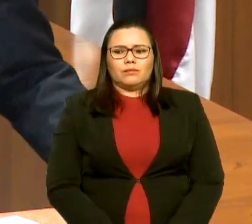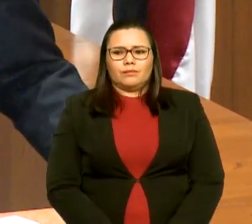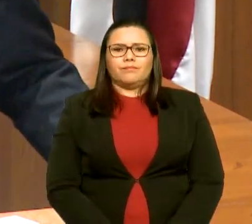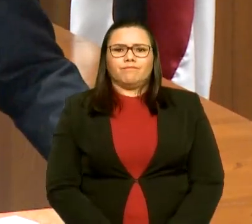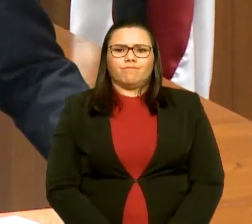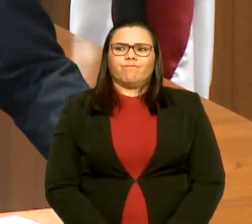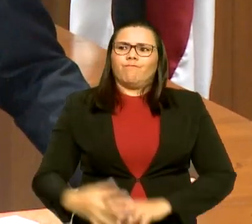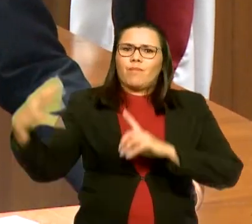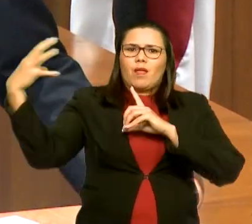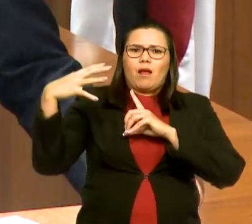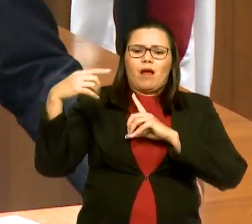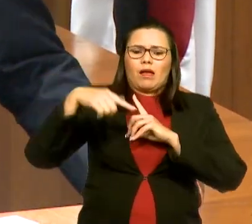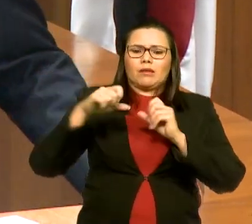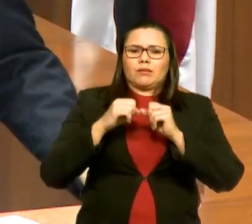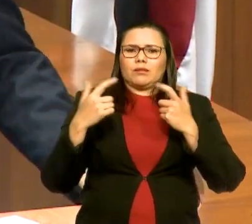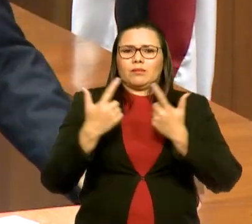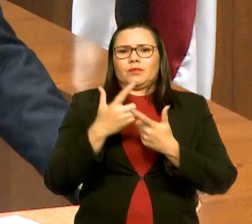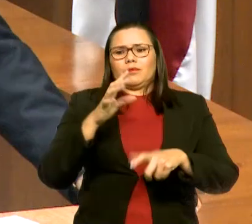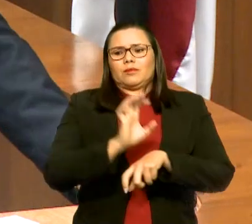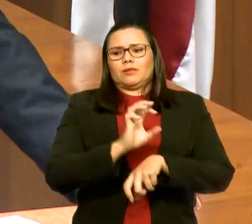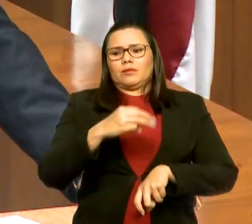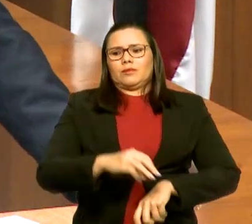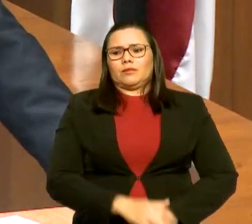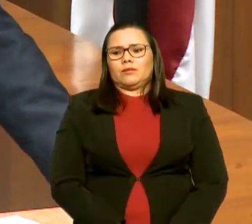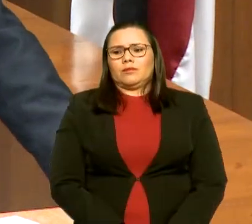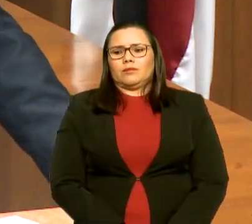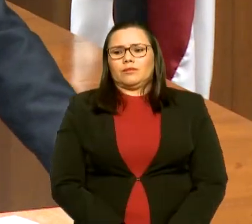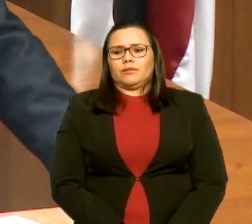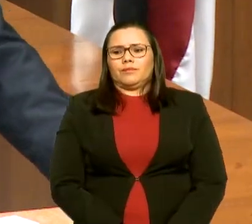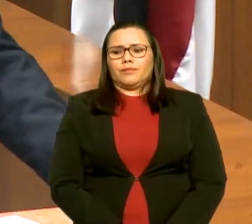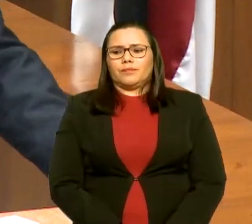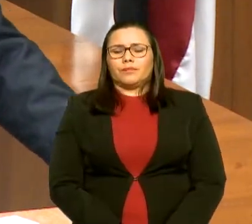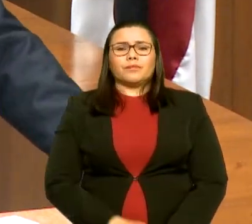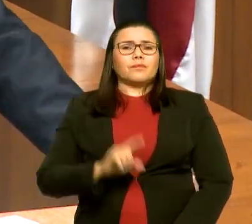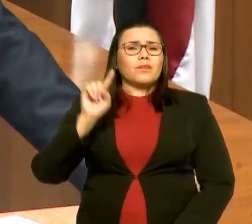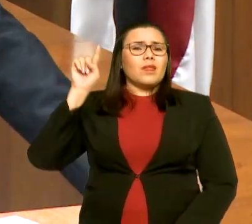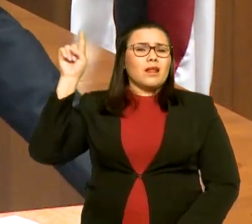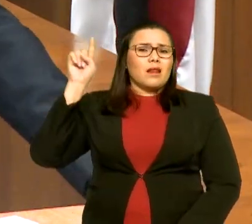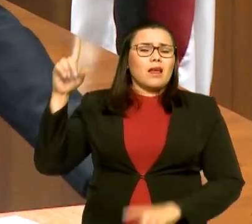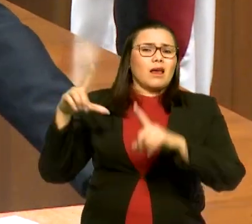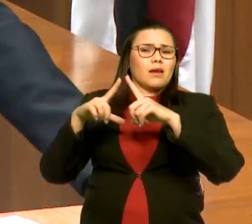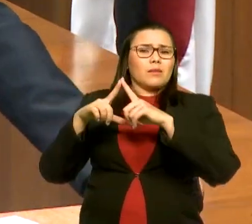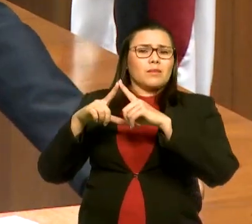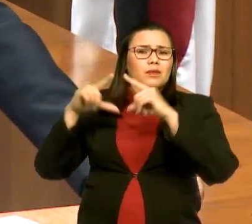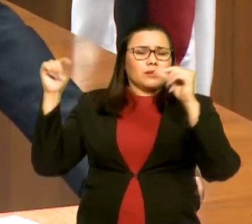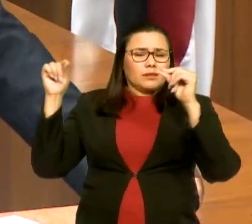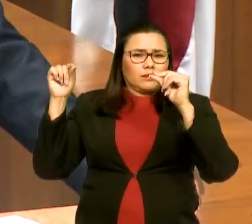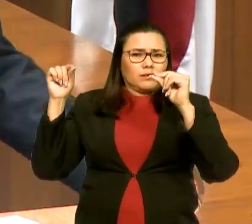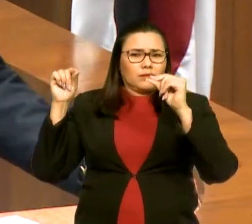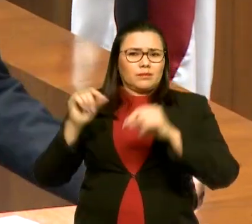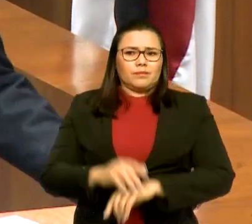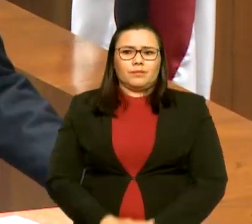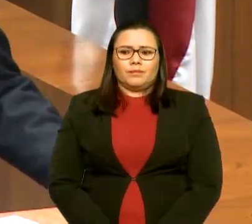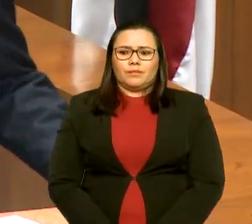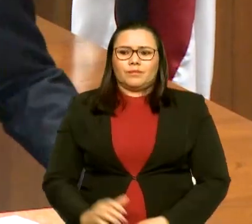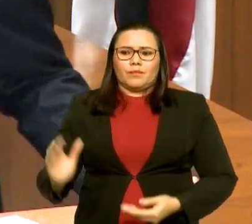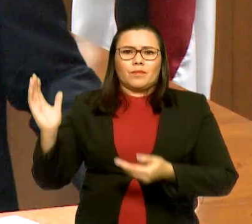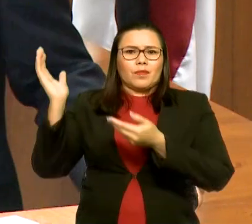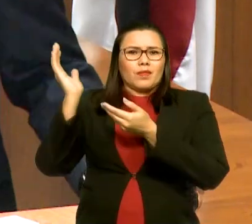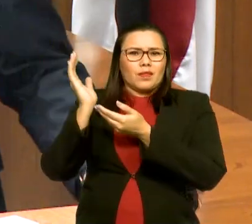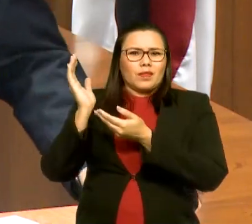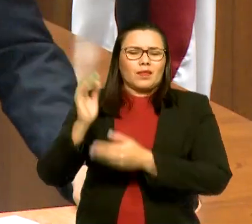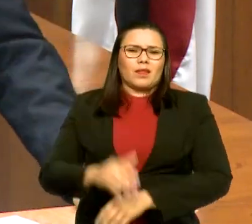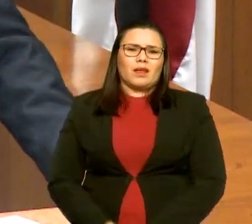Legislativa. Quando subiram a rampa do Planalto, quando subiram a rampa do Congresso, quando atacaram o Congresso,